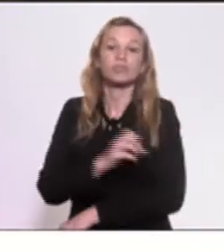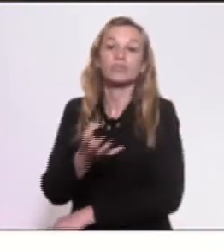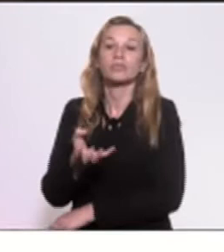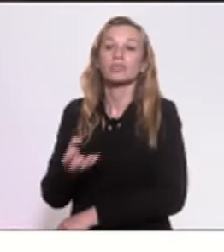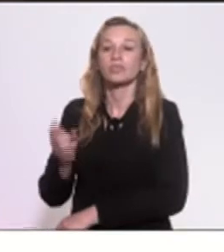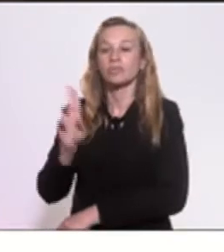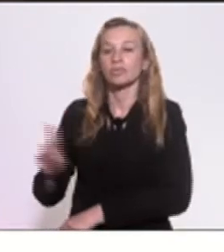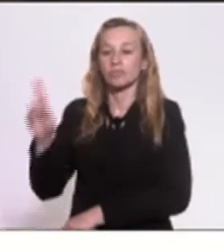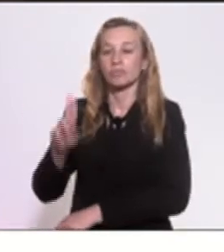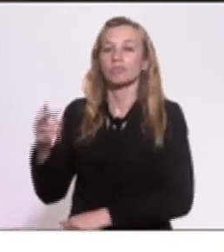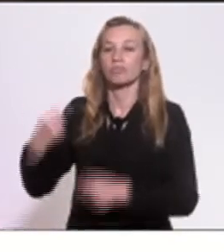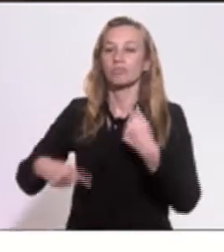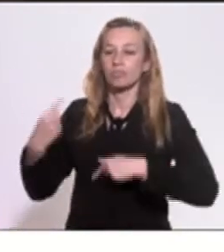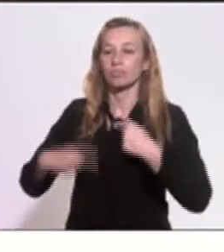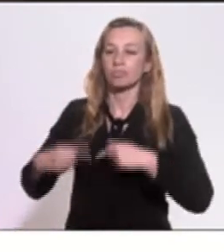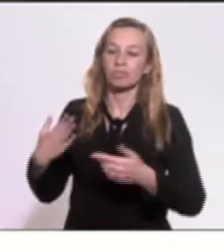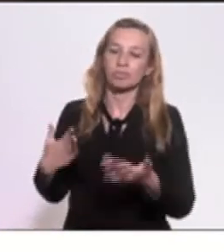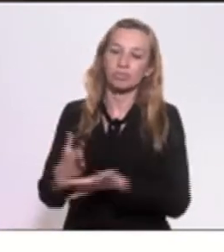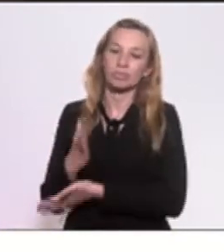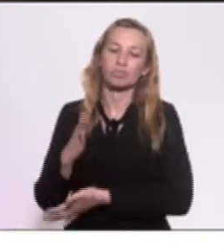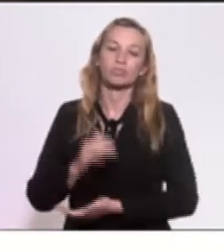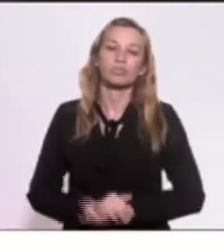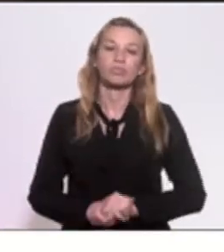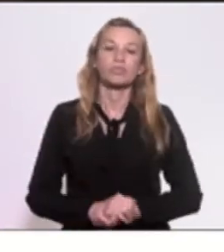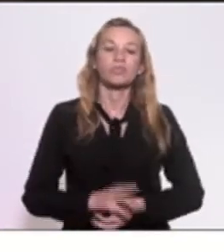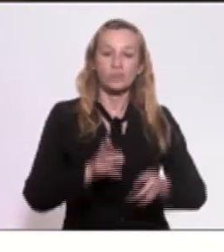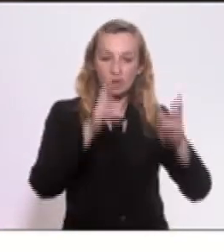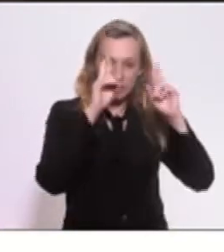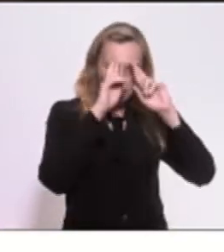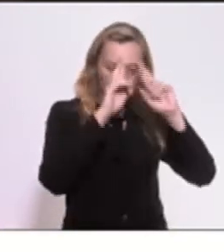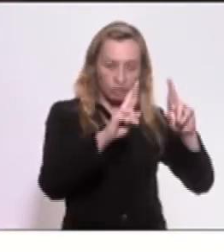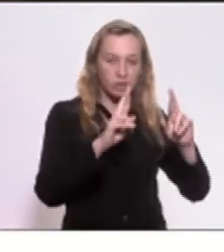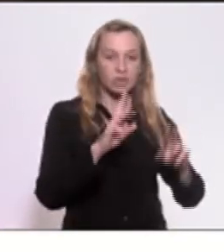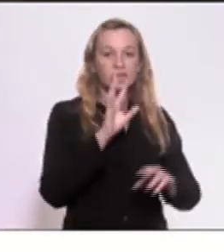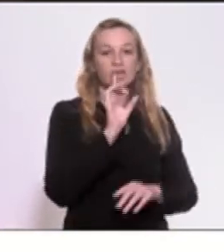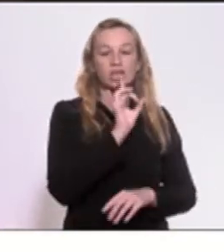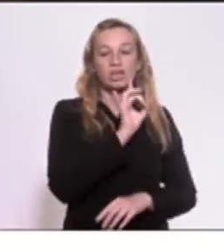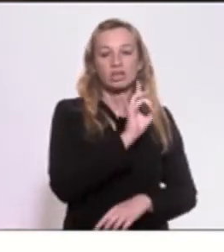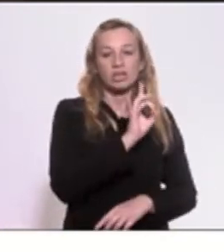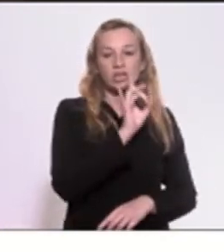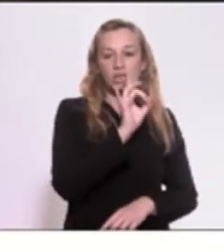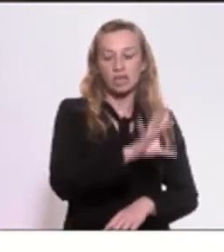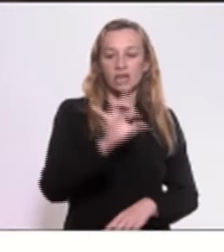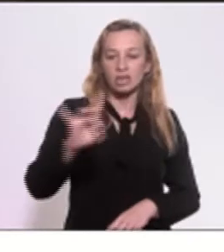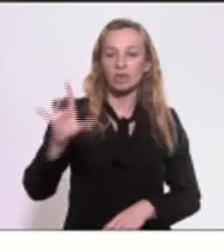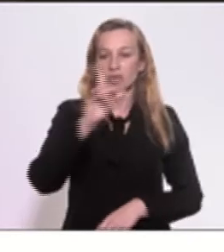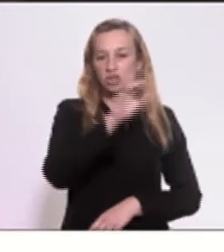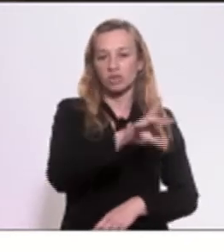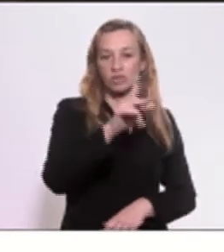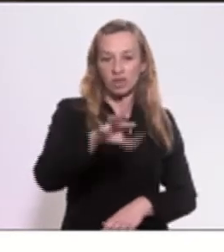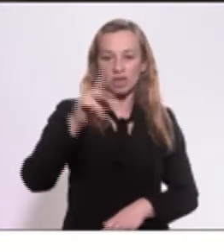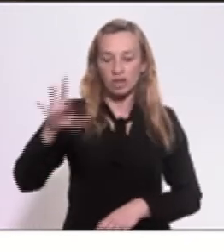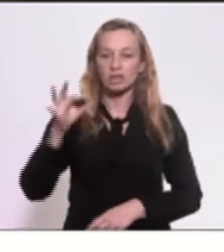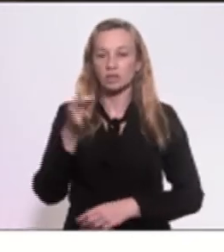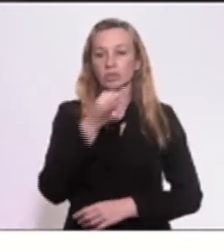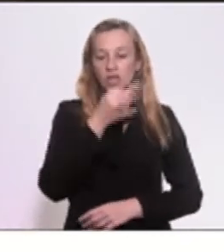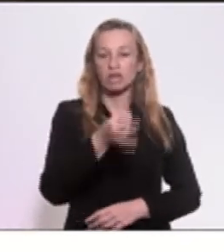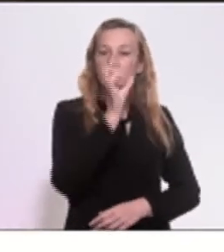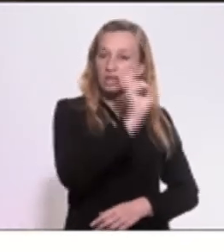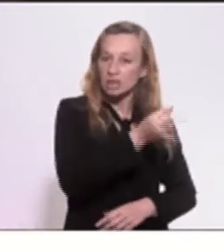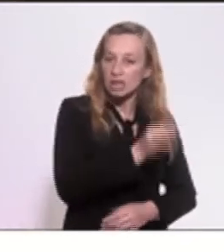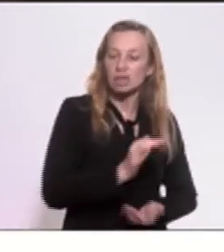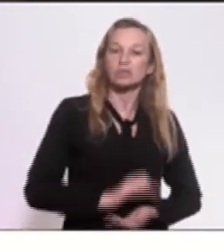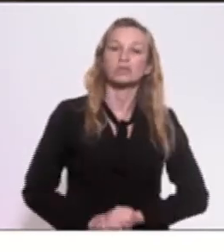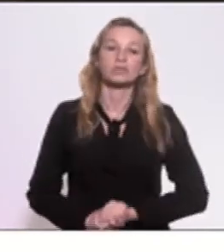política para acordos reprováveis respeitando obviamente a diferença de análise de cada um imagina é muito claro tá